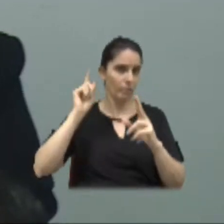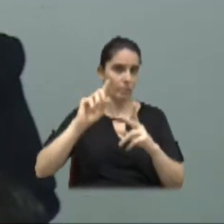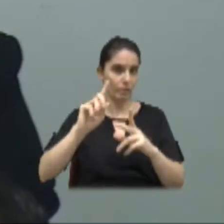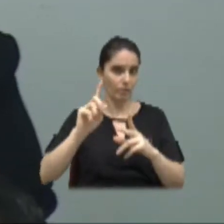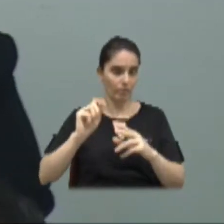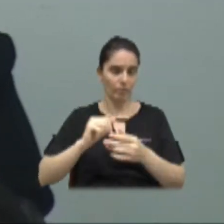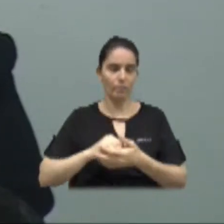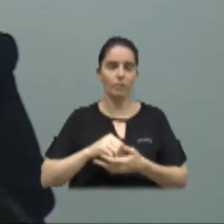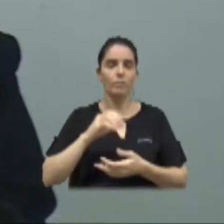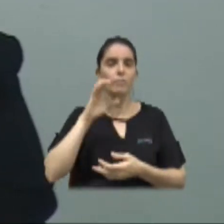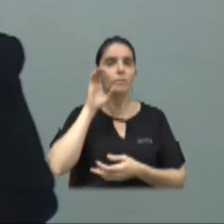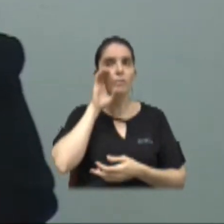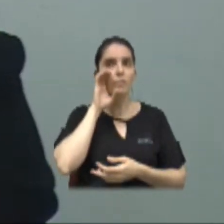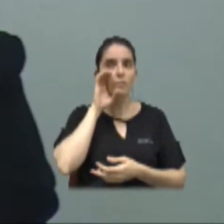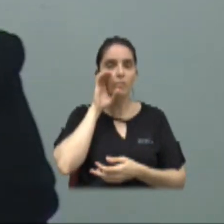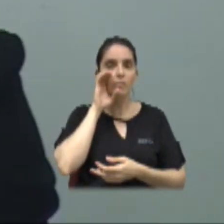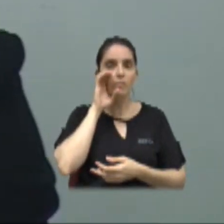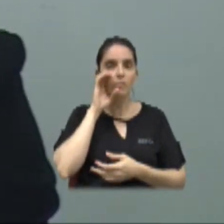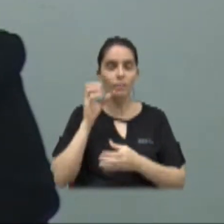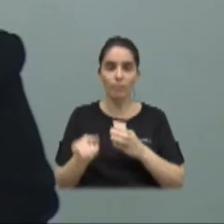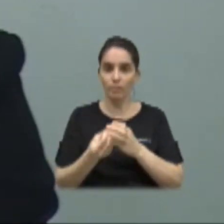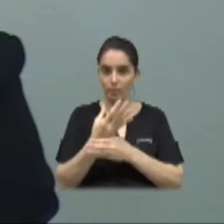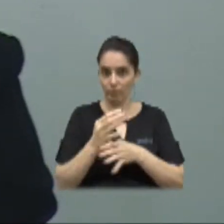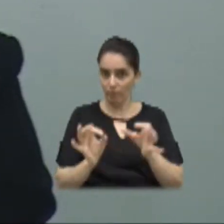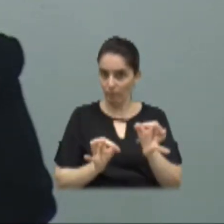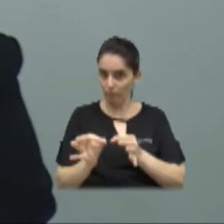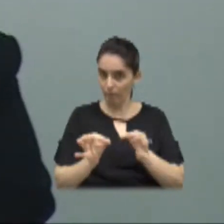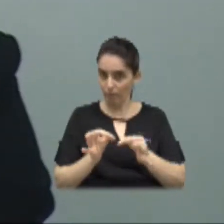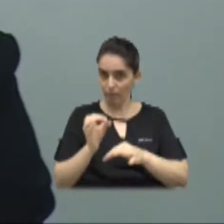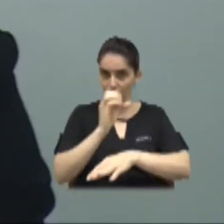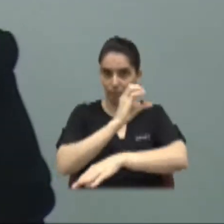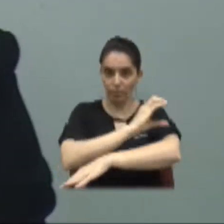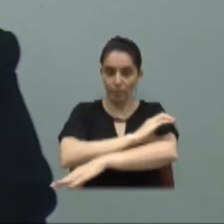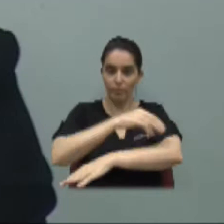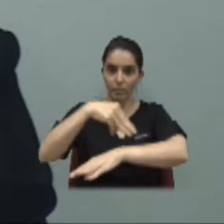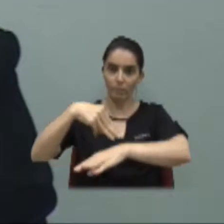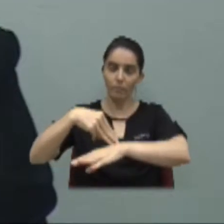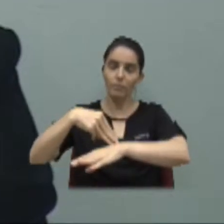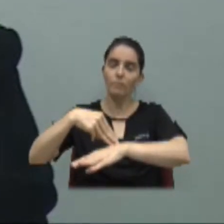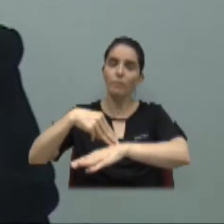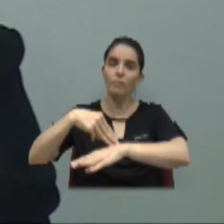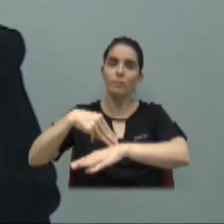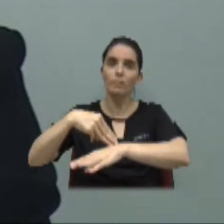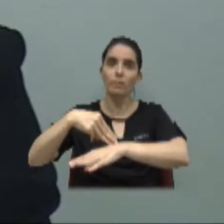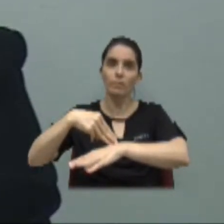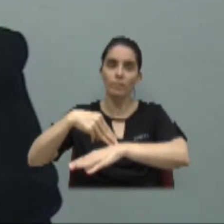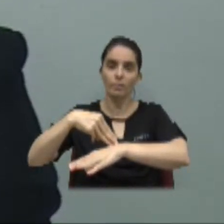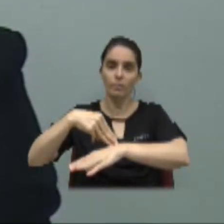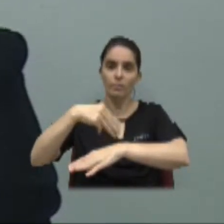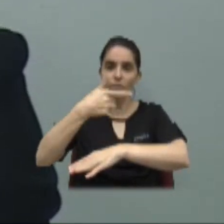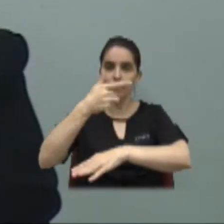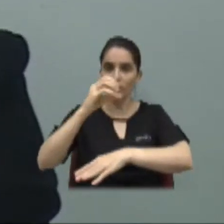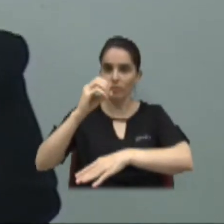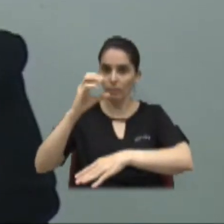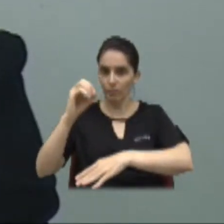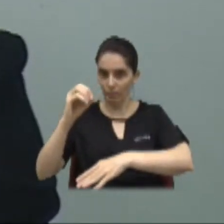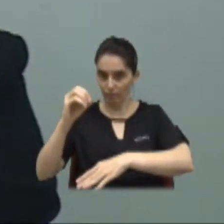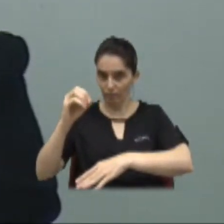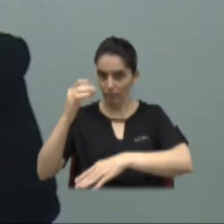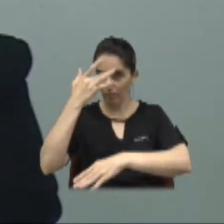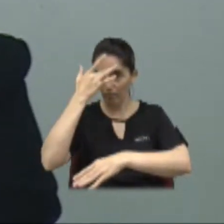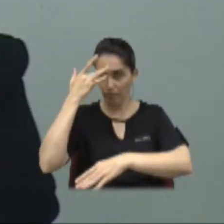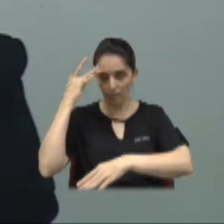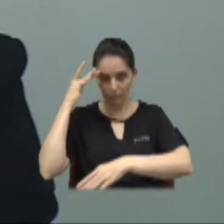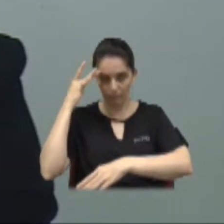quando estava lá no CEPROSOM, um projeto que atendia mais de 200 ecocoletores. Fiz uma